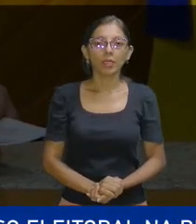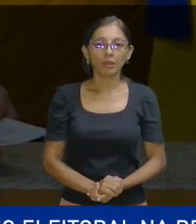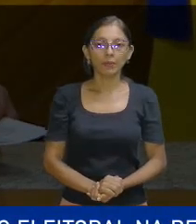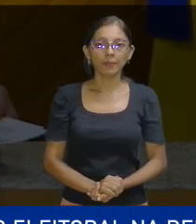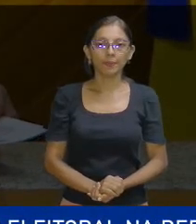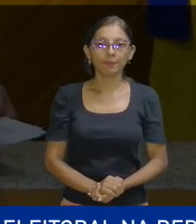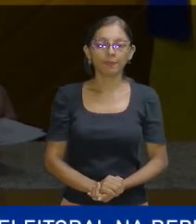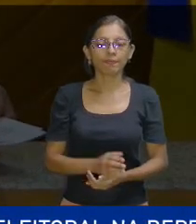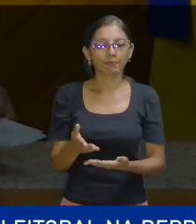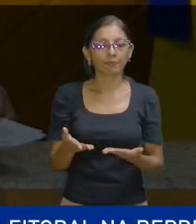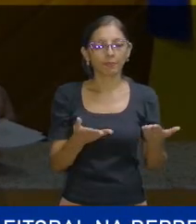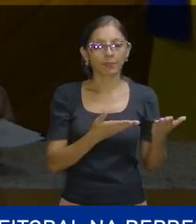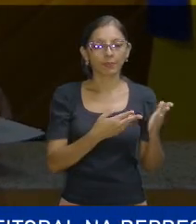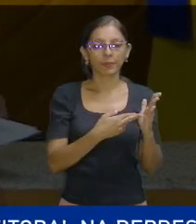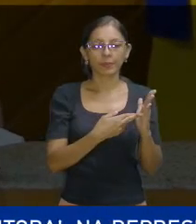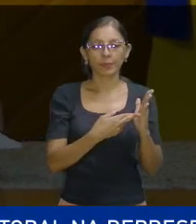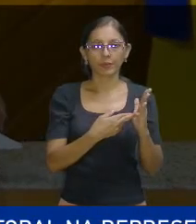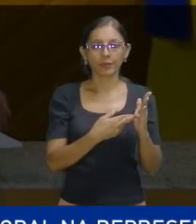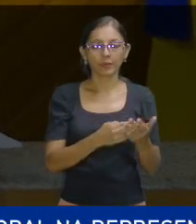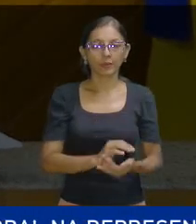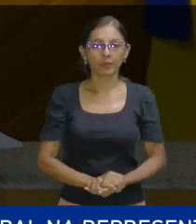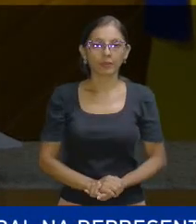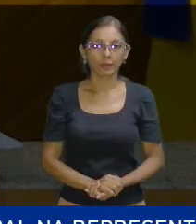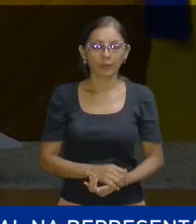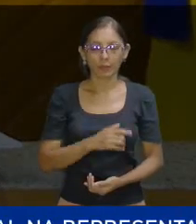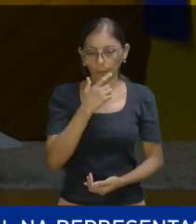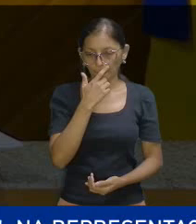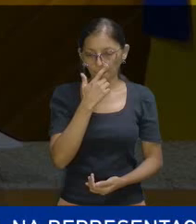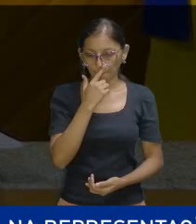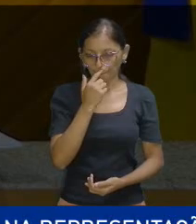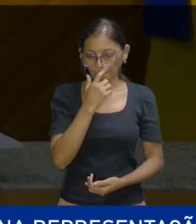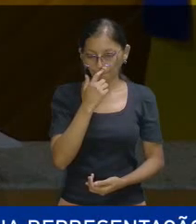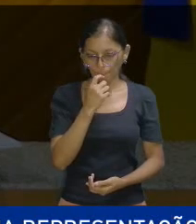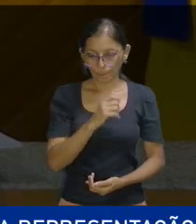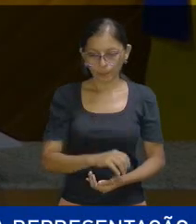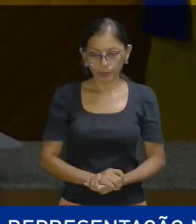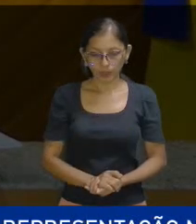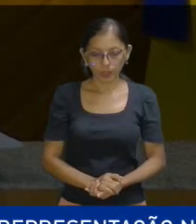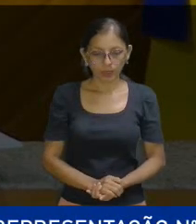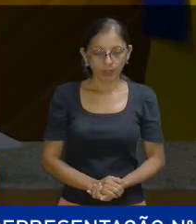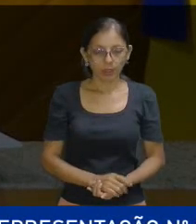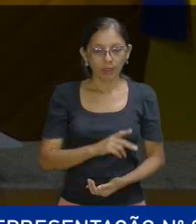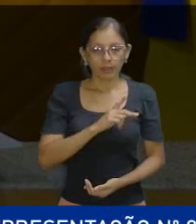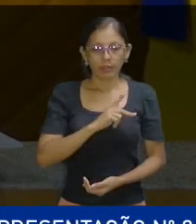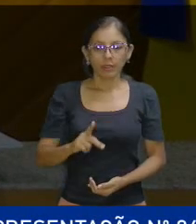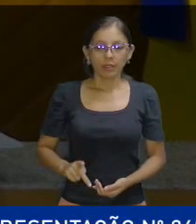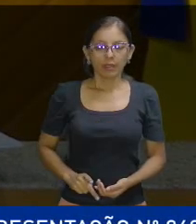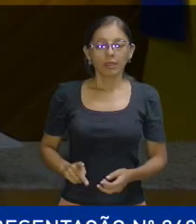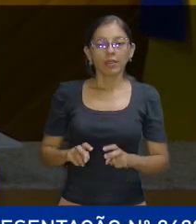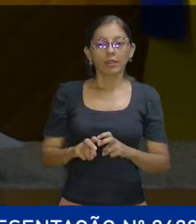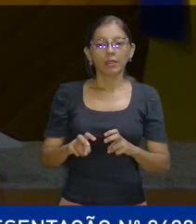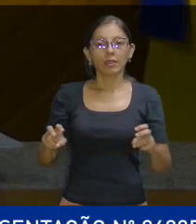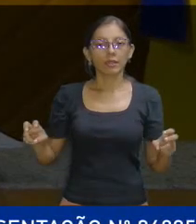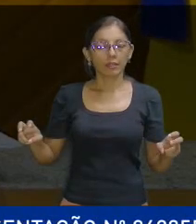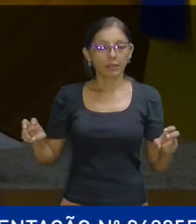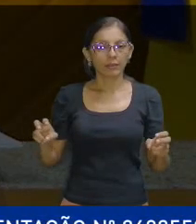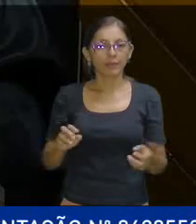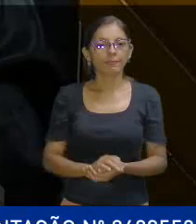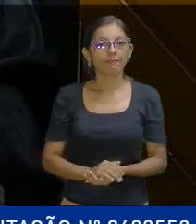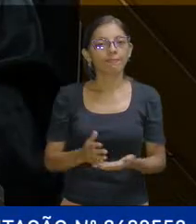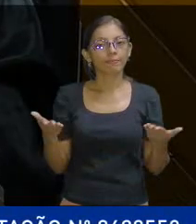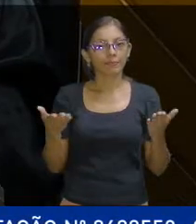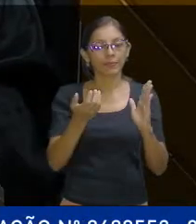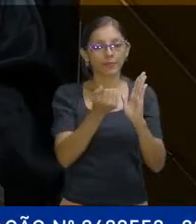Fernando. Vossa Excelência está com a palavra. Senhor presidente, eminentes pares, doutor procurador regional, trata-se de embargos